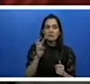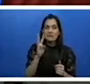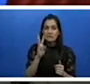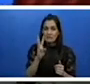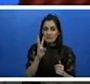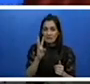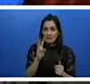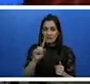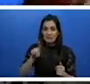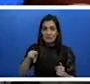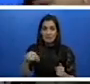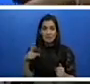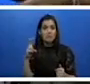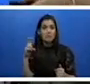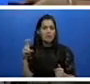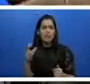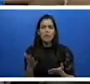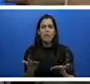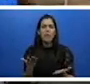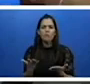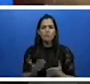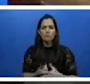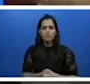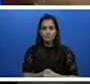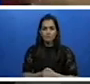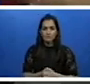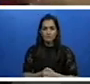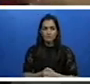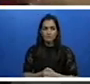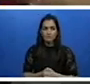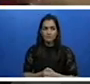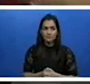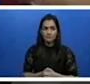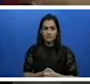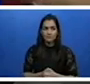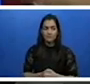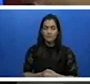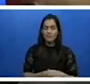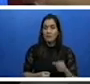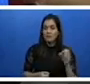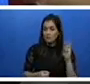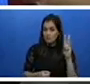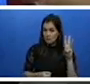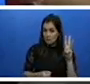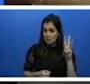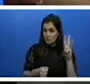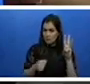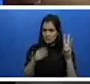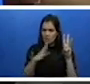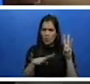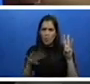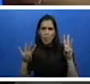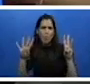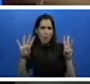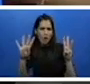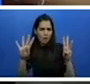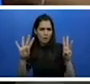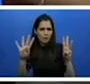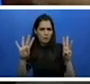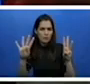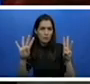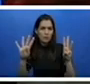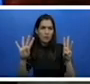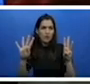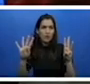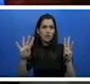ou 3,5. Bom, 3 e 4, o